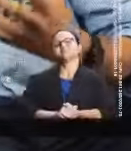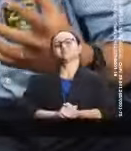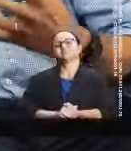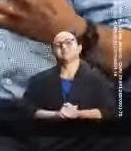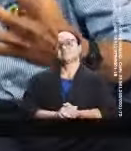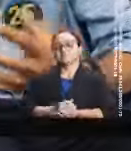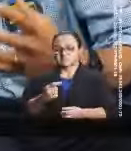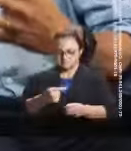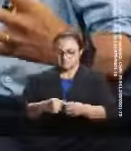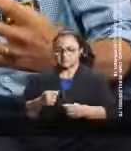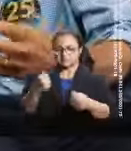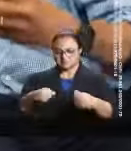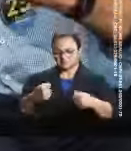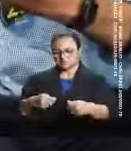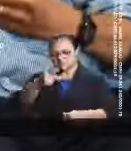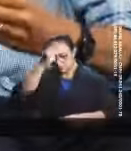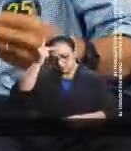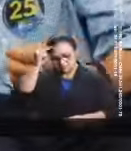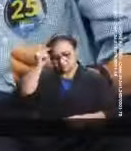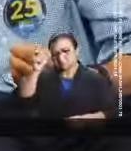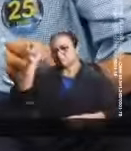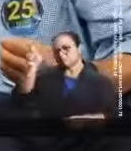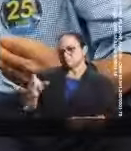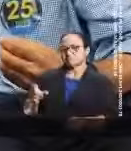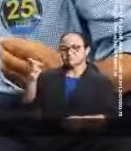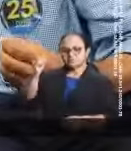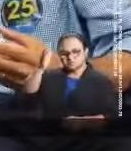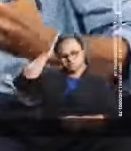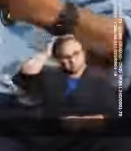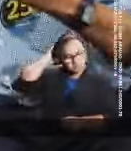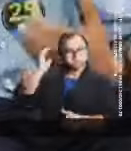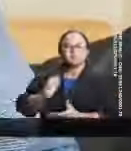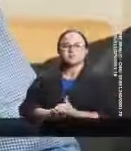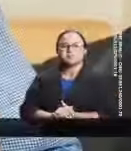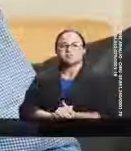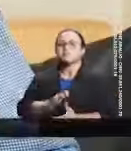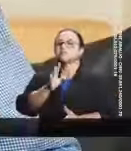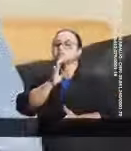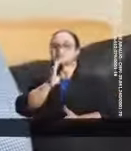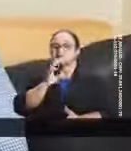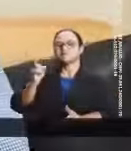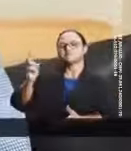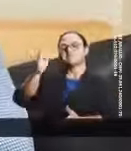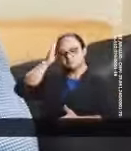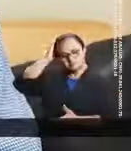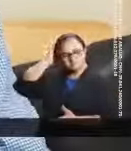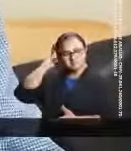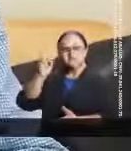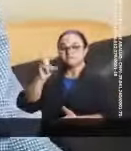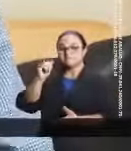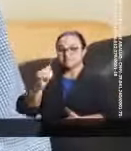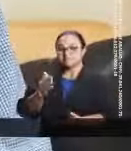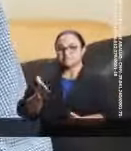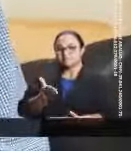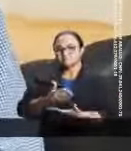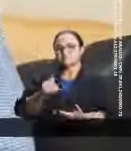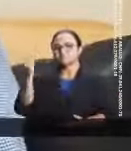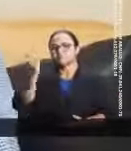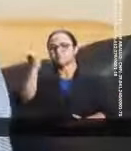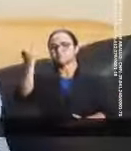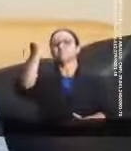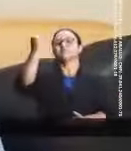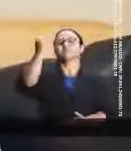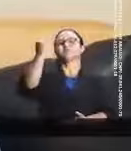essa cidade precisa de uma pessoa do perfil do Johnny eu conheço o Johnny ele vai ser fundamental